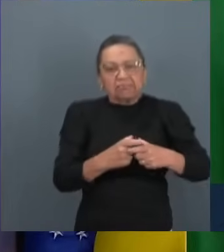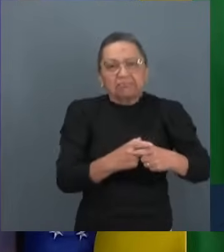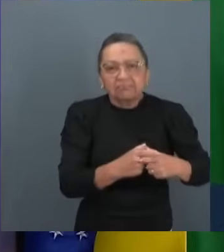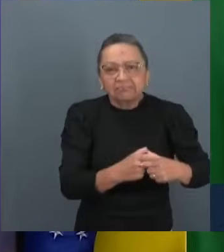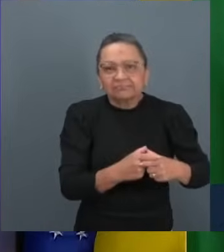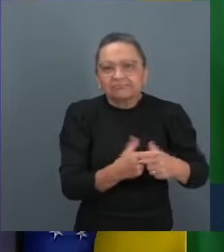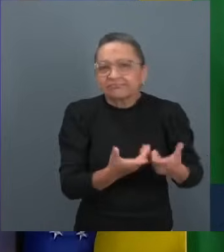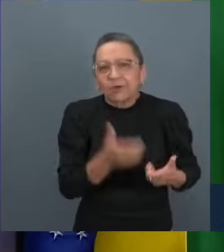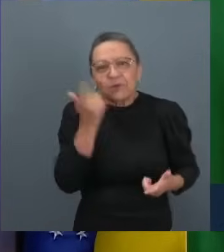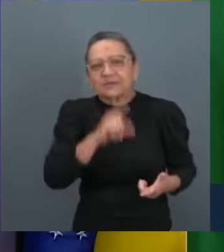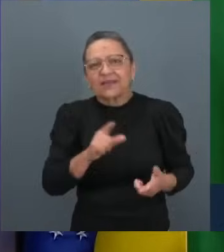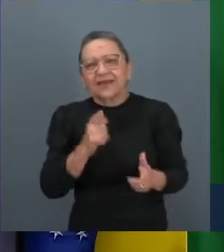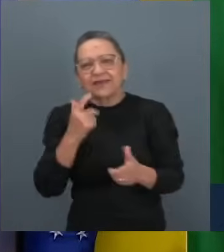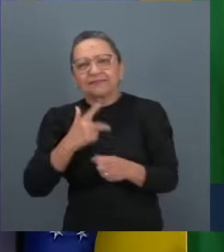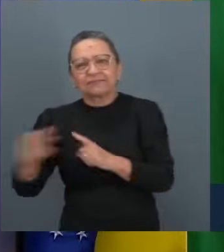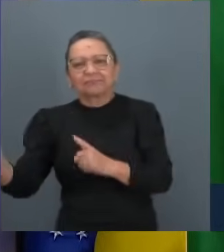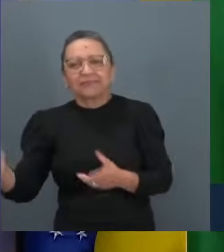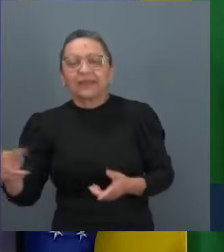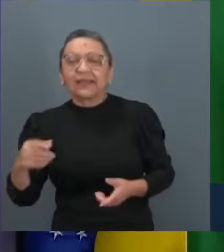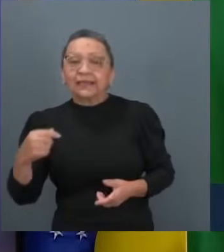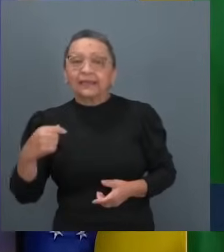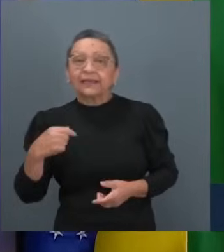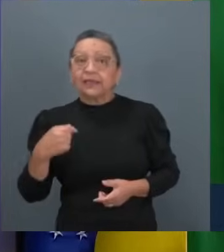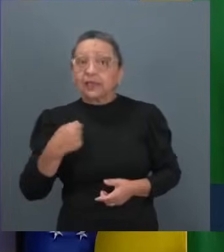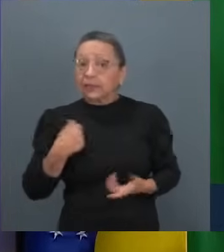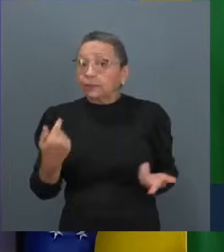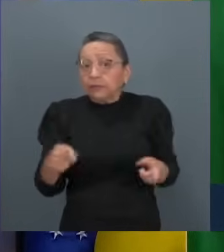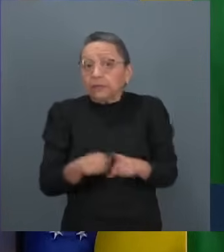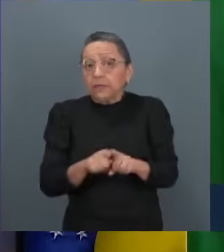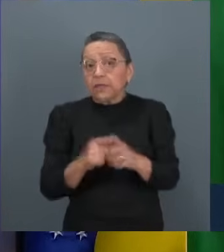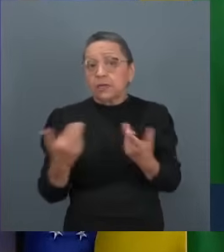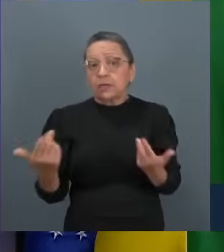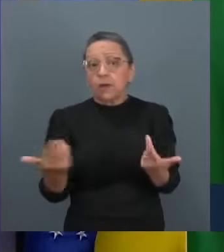eu também, como senadores